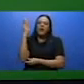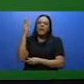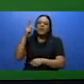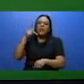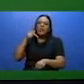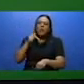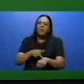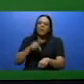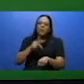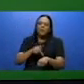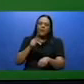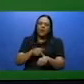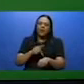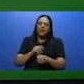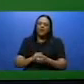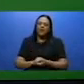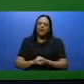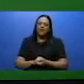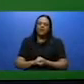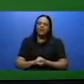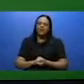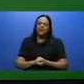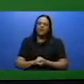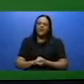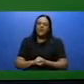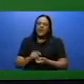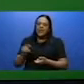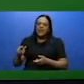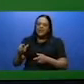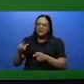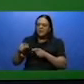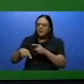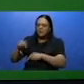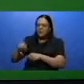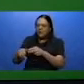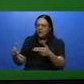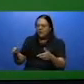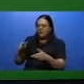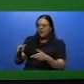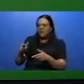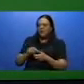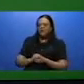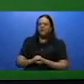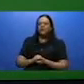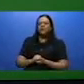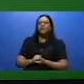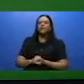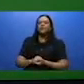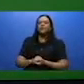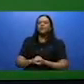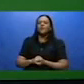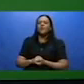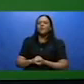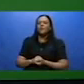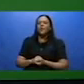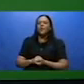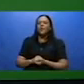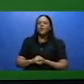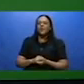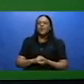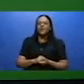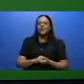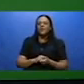Era possível, com poucas horas, com essa foice, para que ela servia? Em poucas horas, os grãos, olha